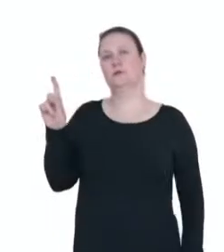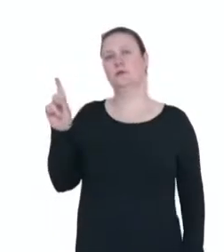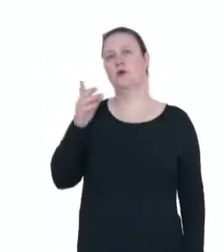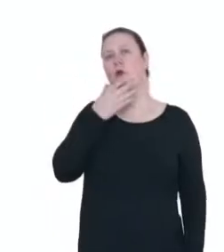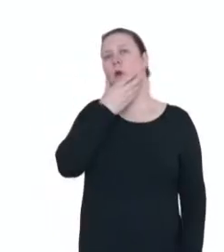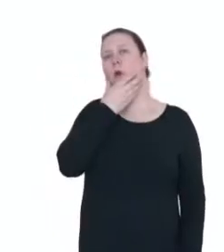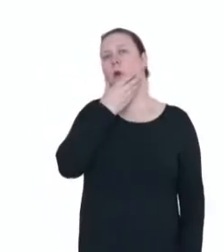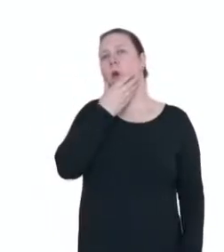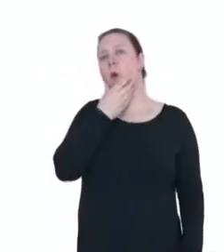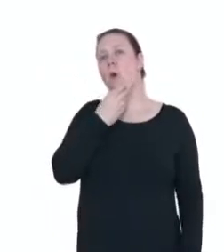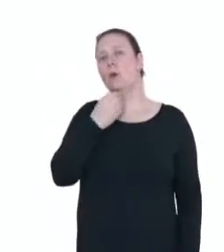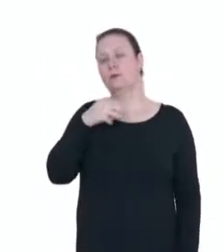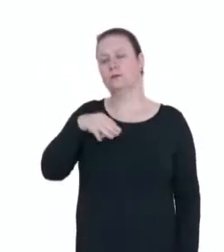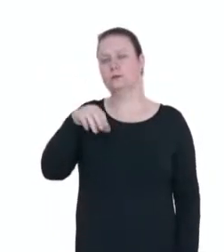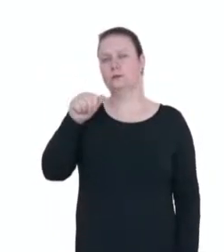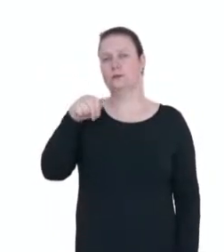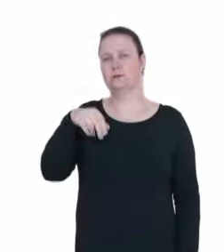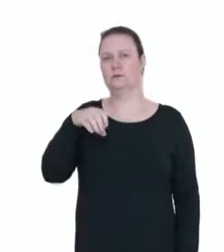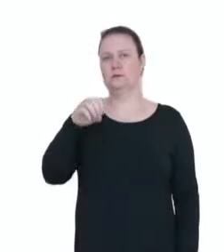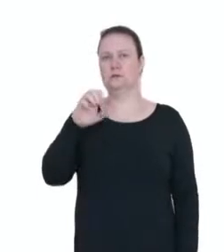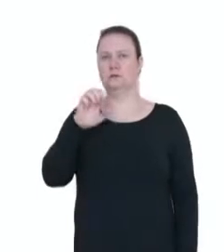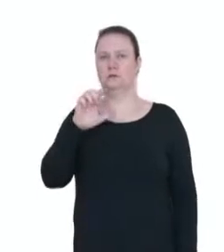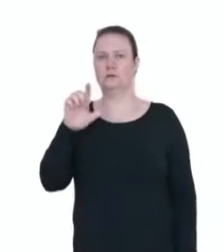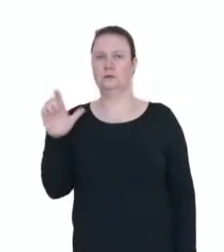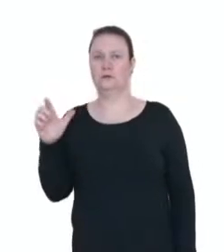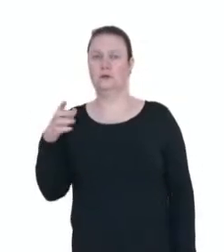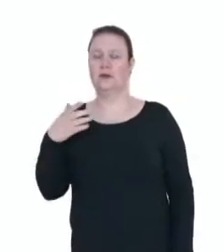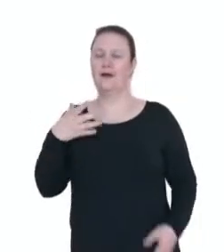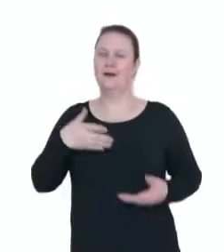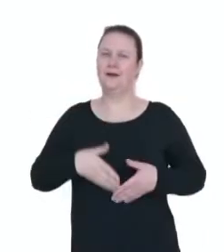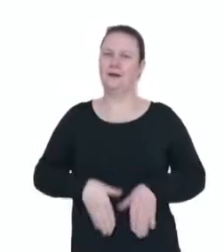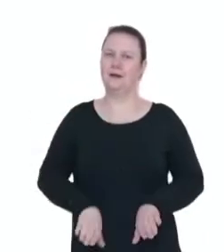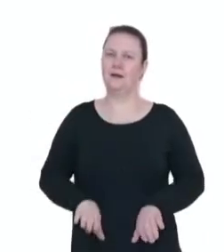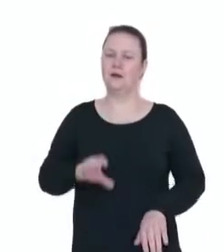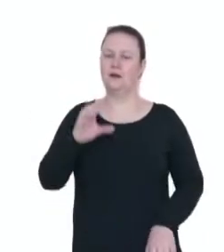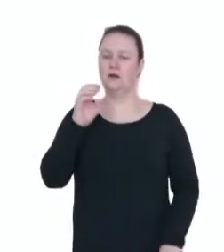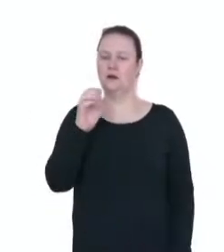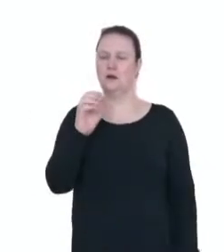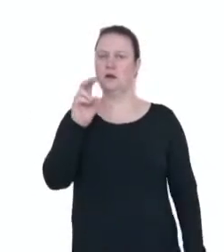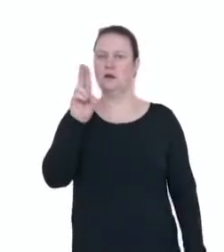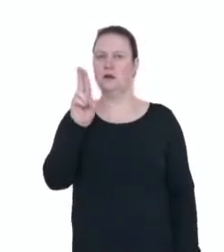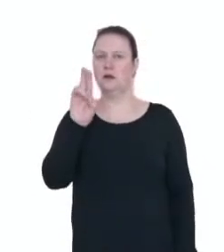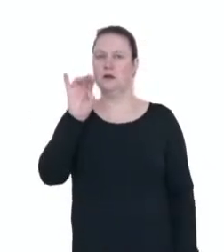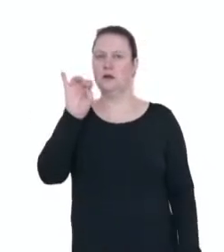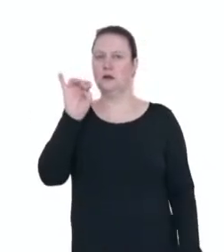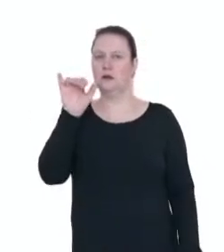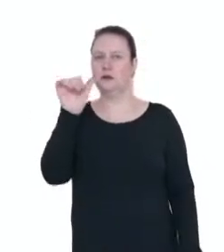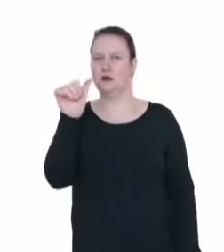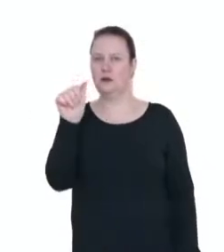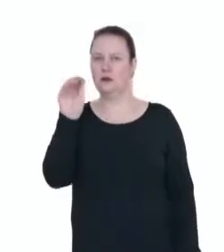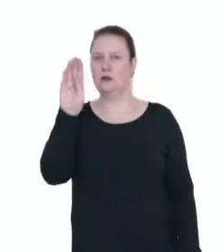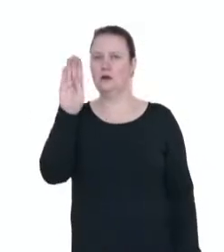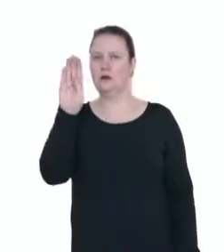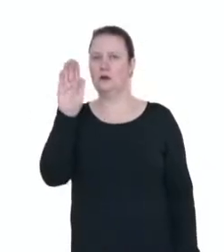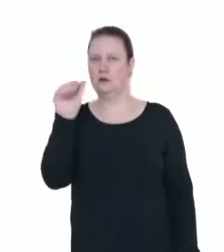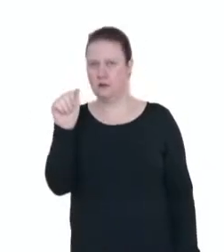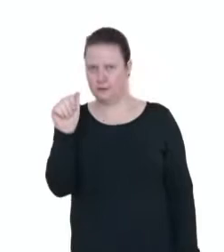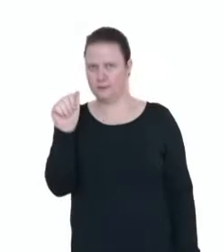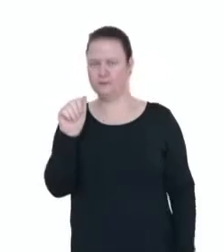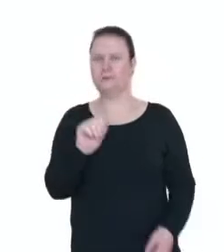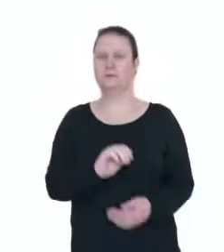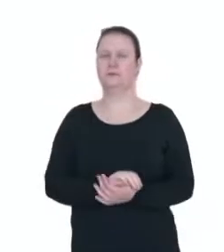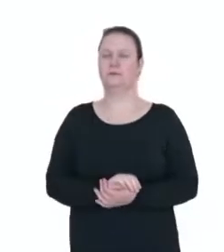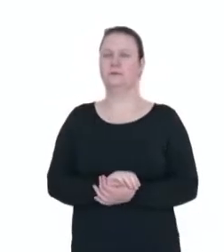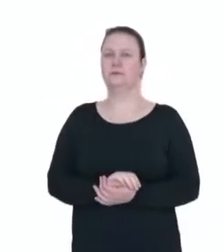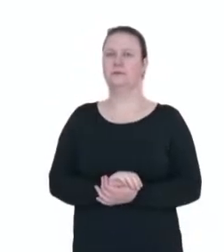Leite de Barros nasceu em Cuiabá, no Mato Grosso, no dia 19 de dezembro de